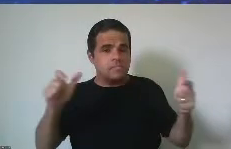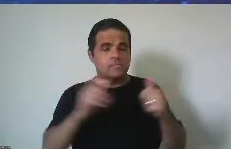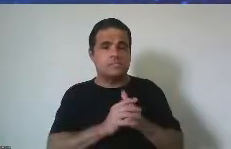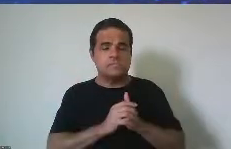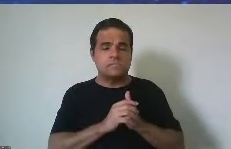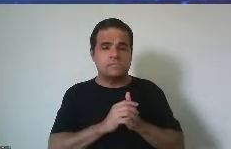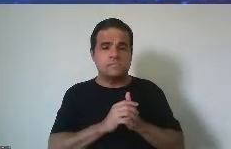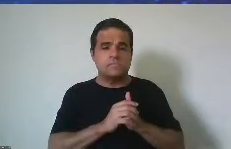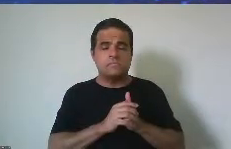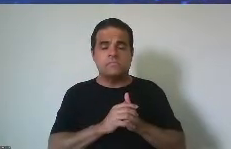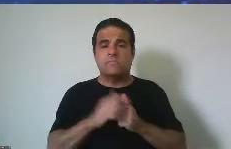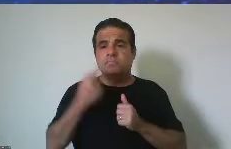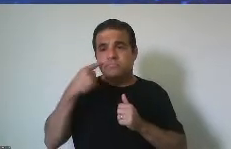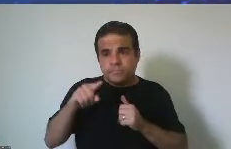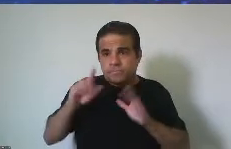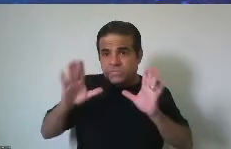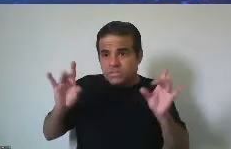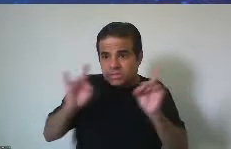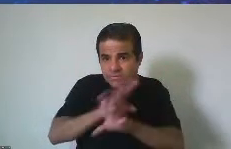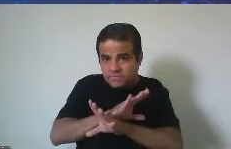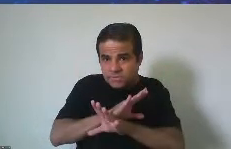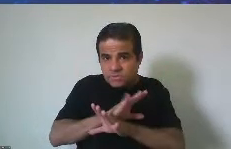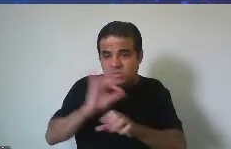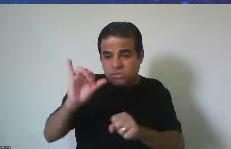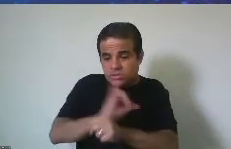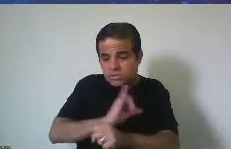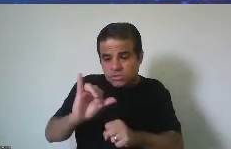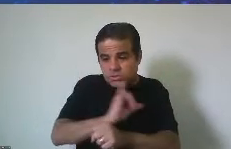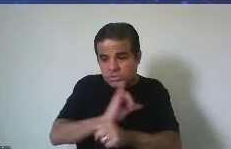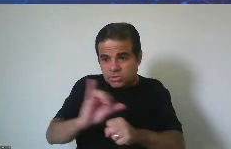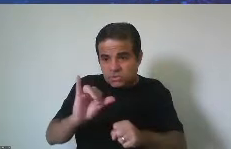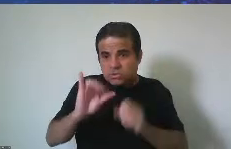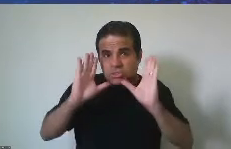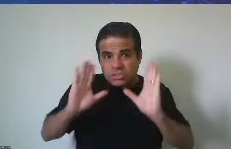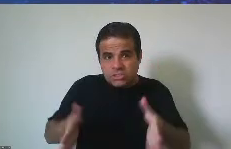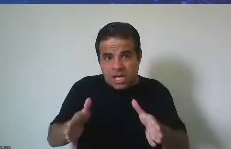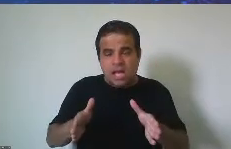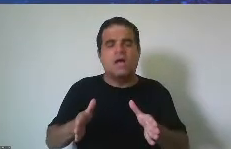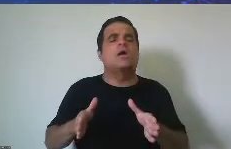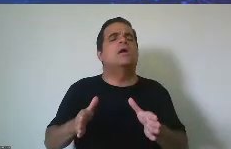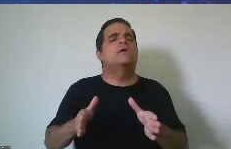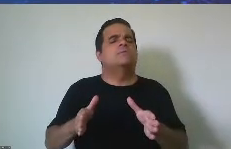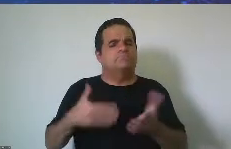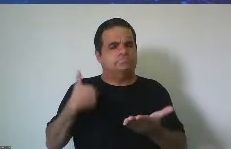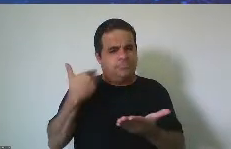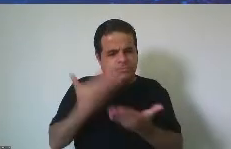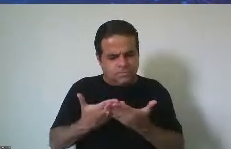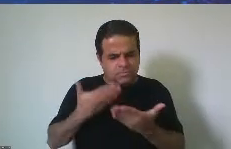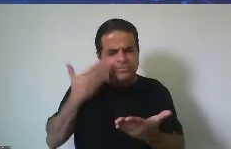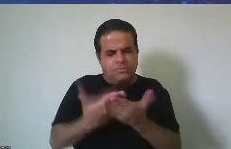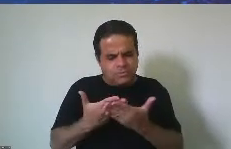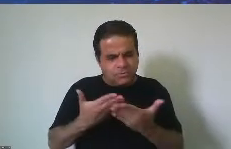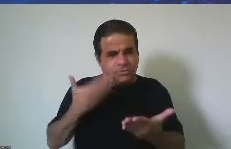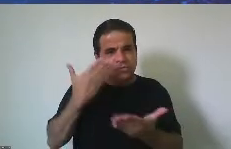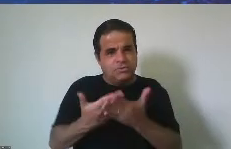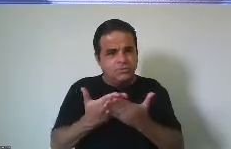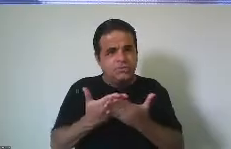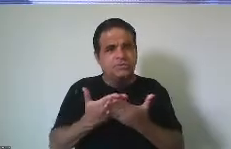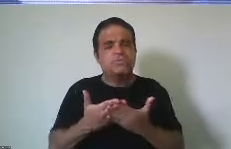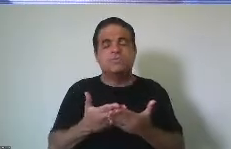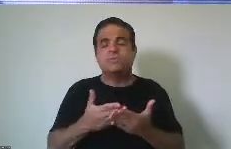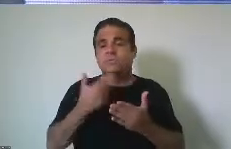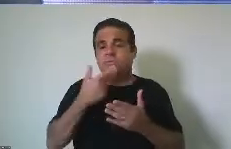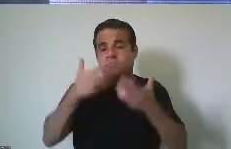quando eu já temos definido a estratégia fazemos muito e aqui quando quando for lá mudar disciplina